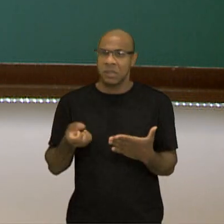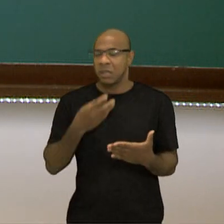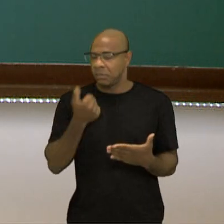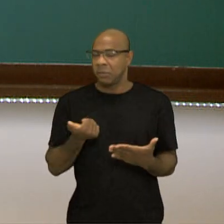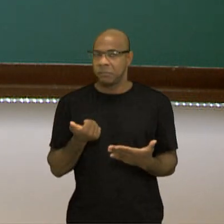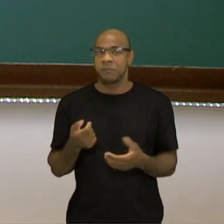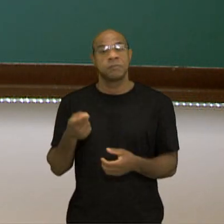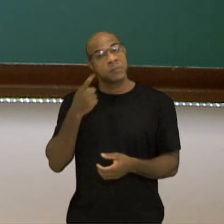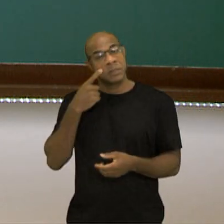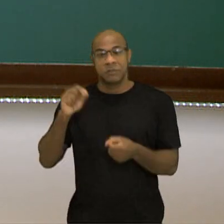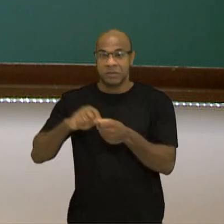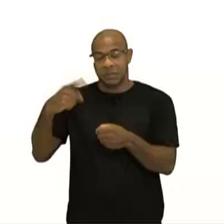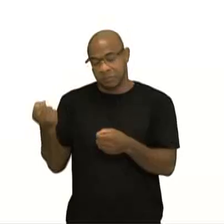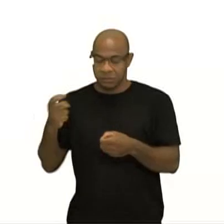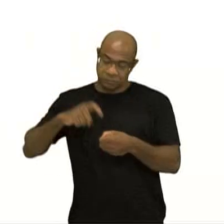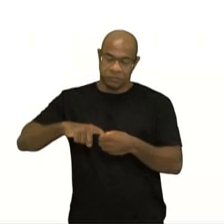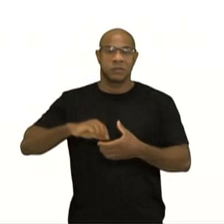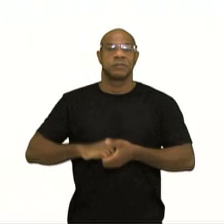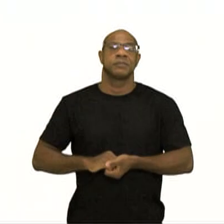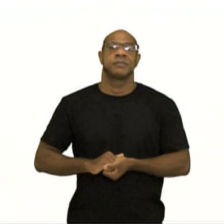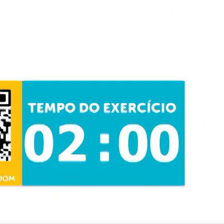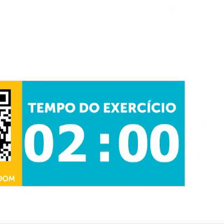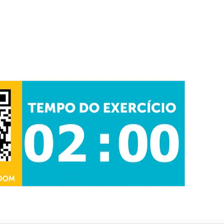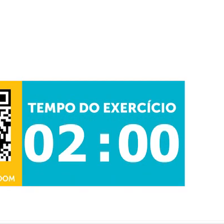tá bom? Eu já volto para corrigir.